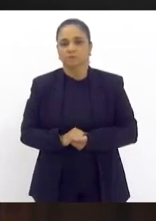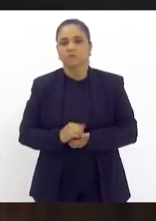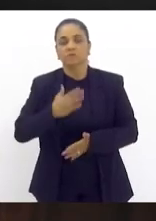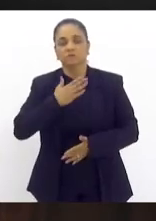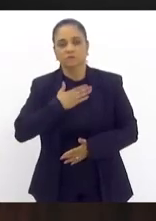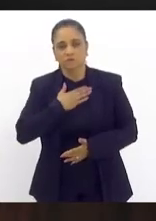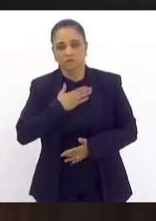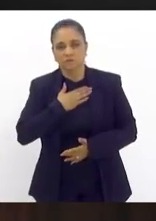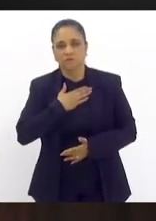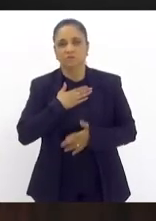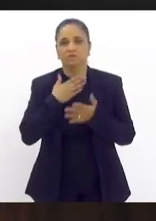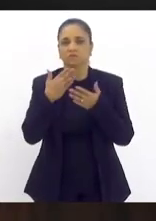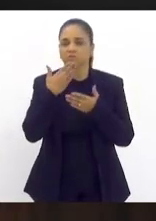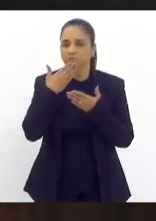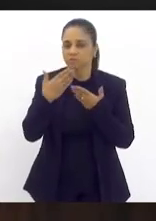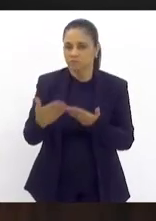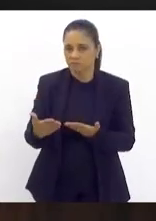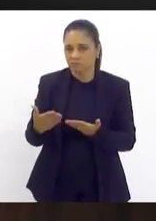Gostaria de solicitar aqui